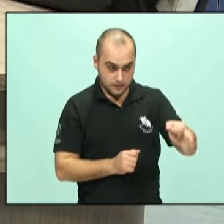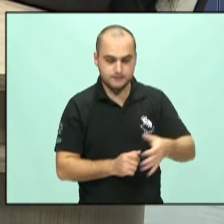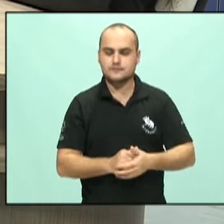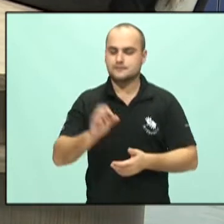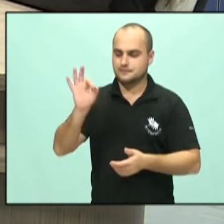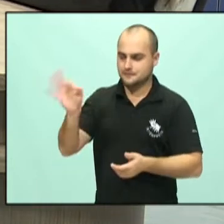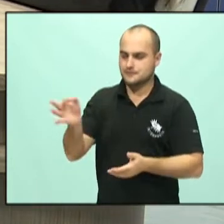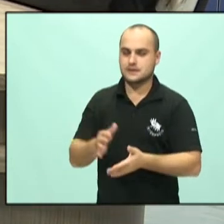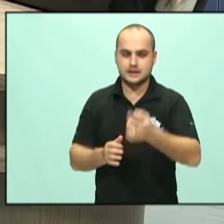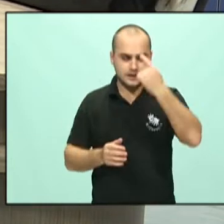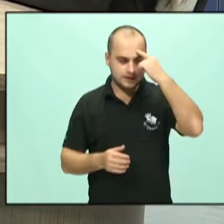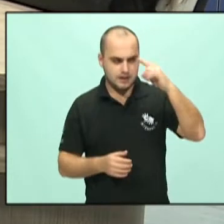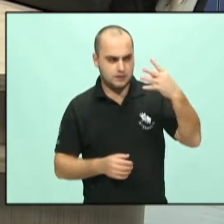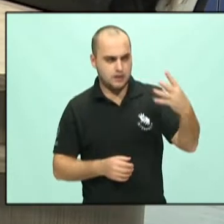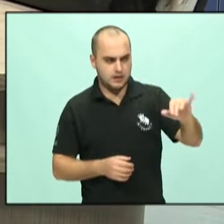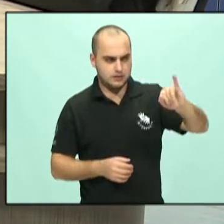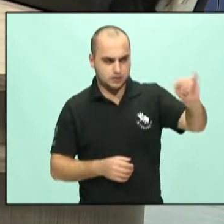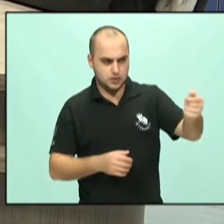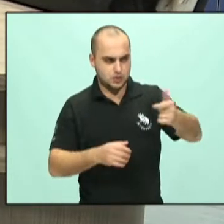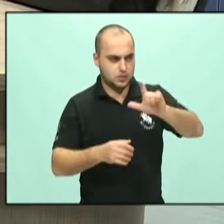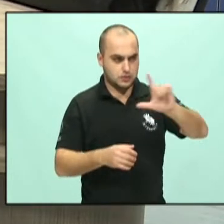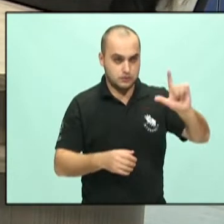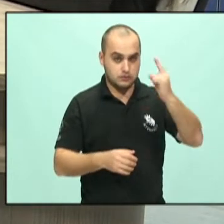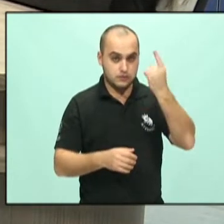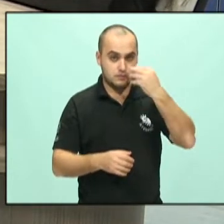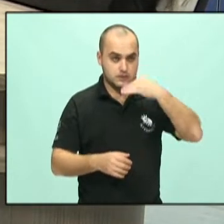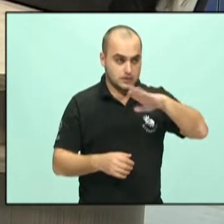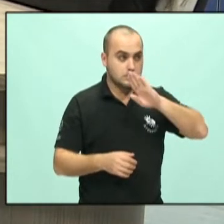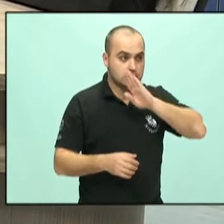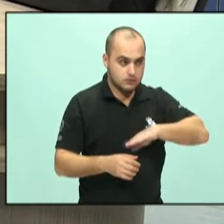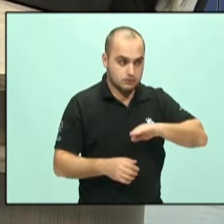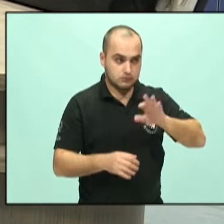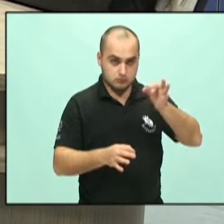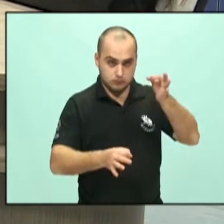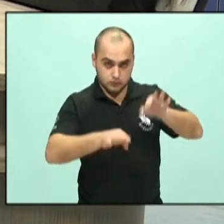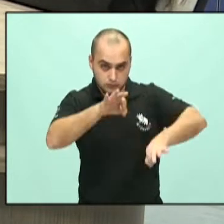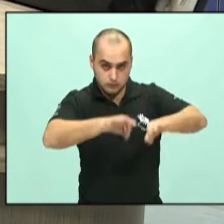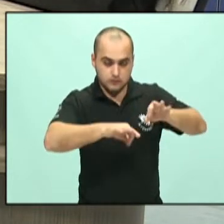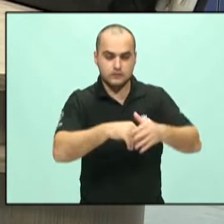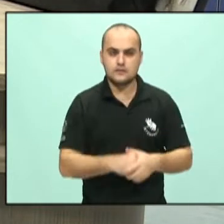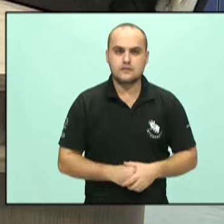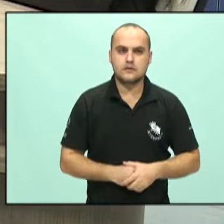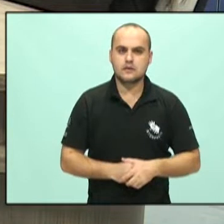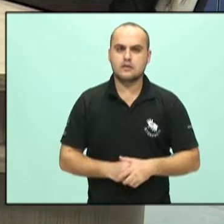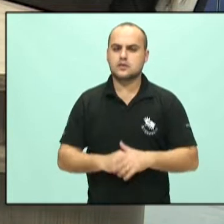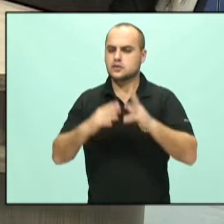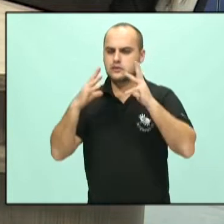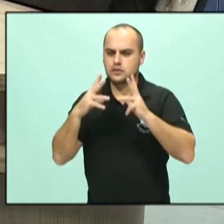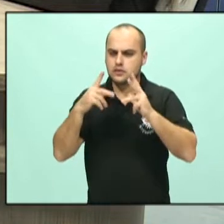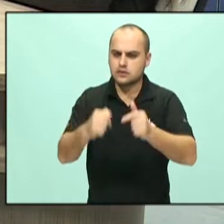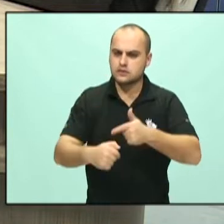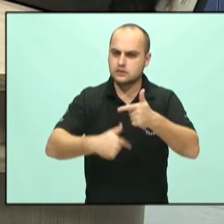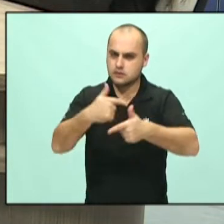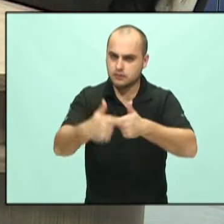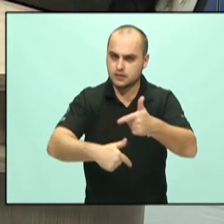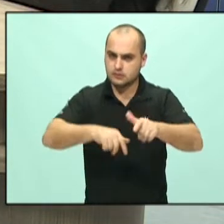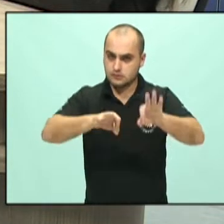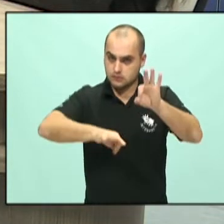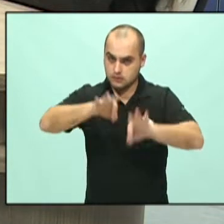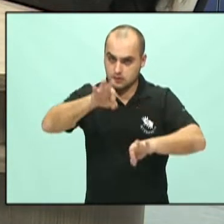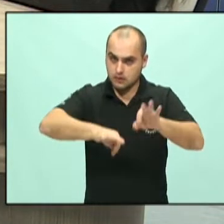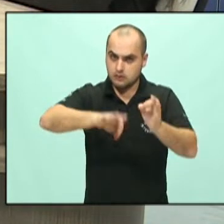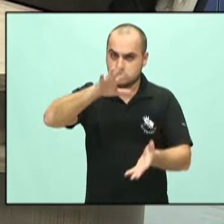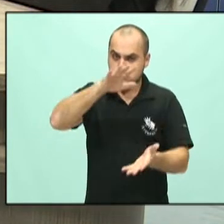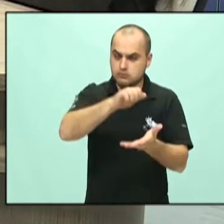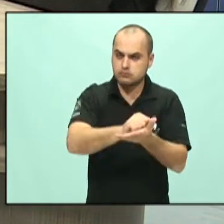4 de julho, a 1h30 da tarde, também no teatro. Essas atividades no teatro, as inscrições podem